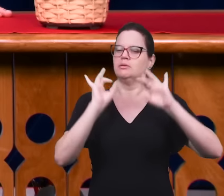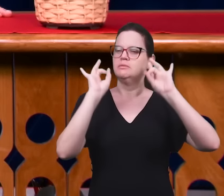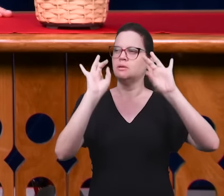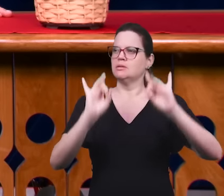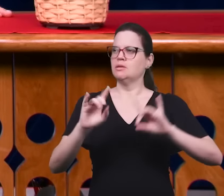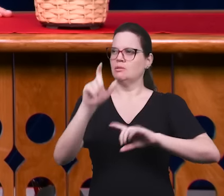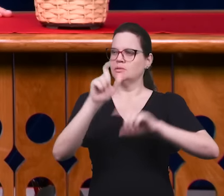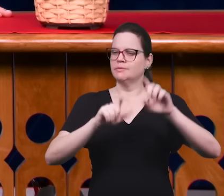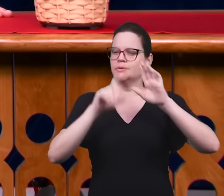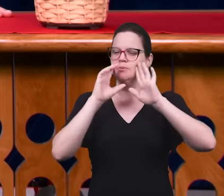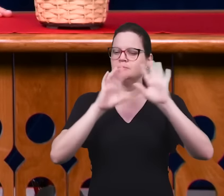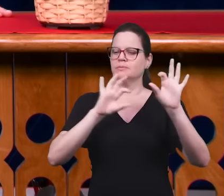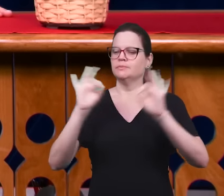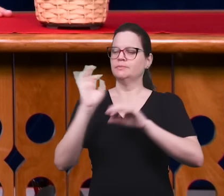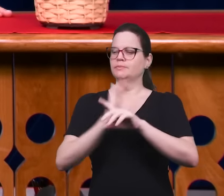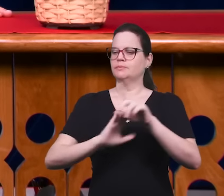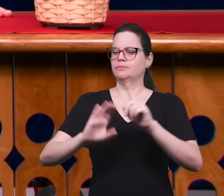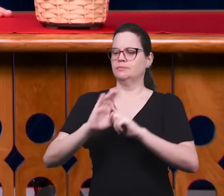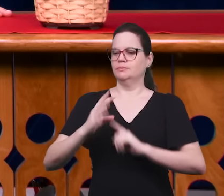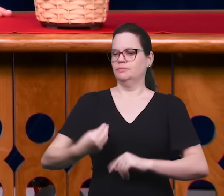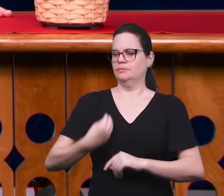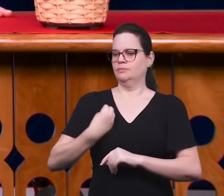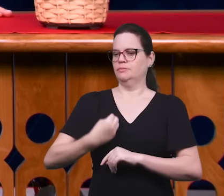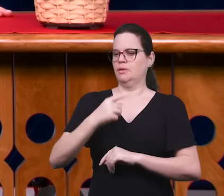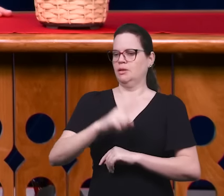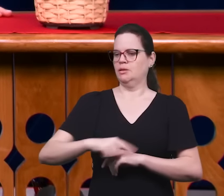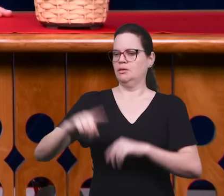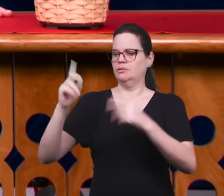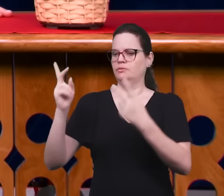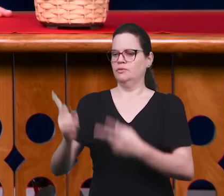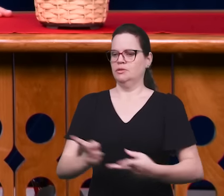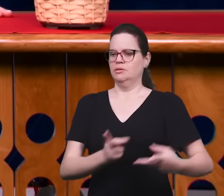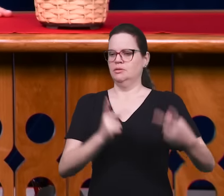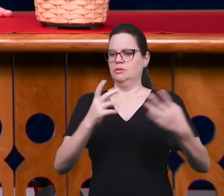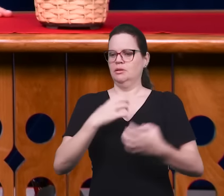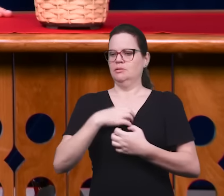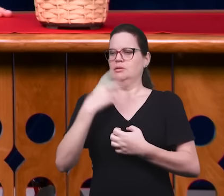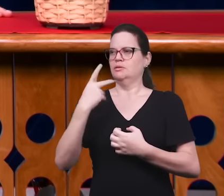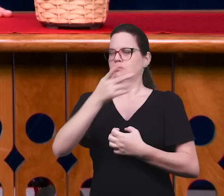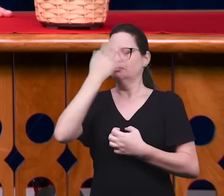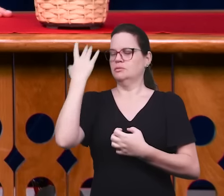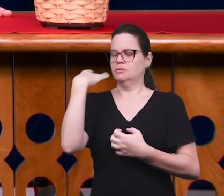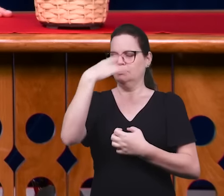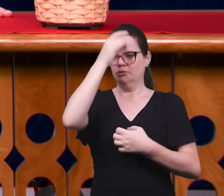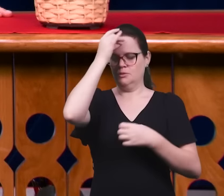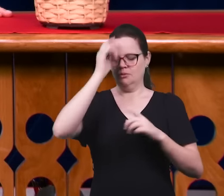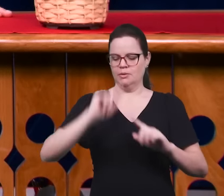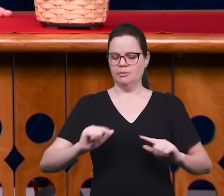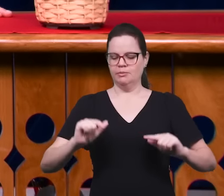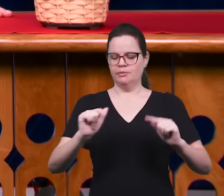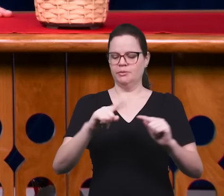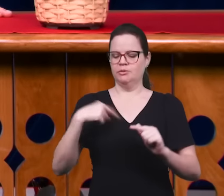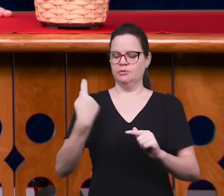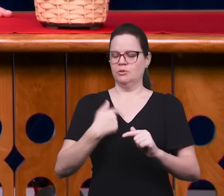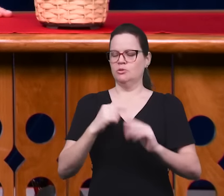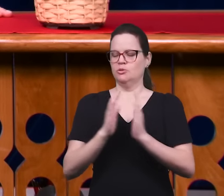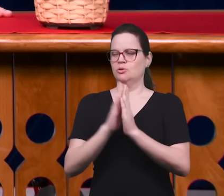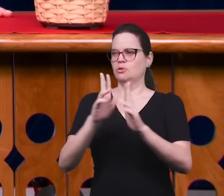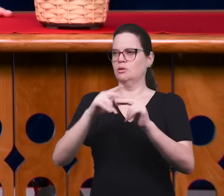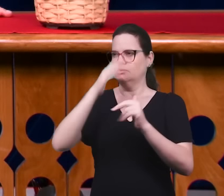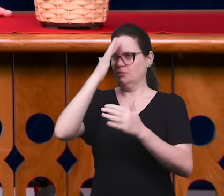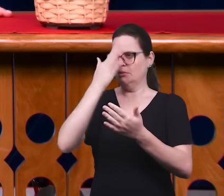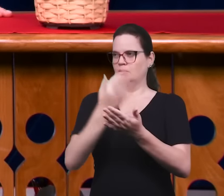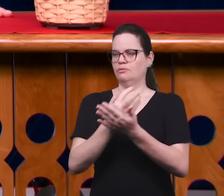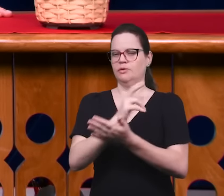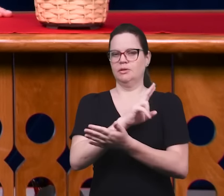que estão participando deste culto, que sejam visitados com o Teu Santo Espírito. Oramos assim pela fé e